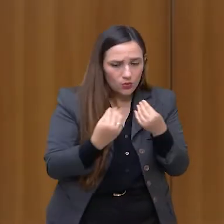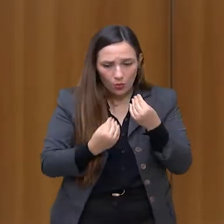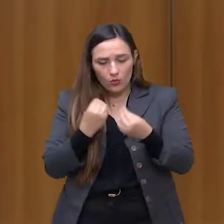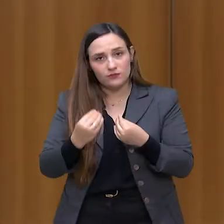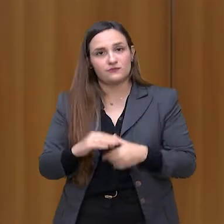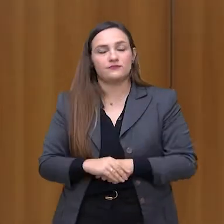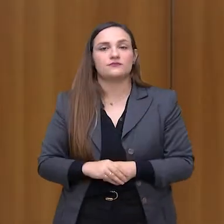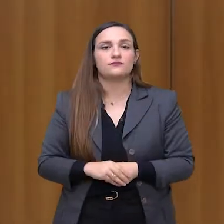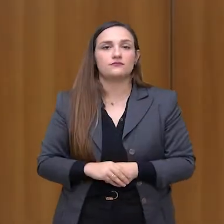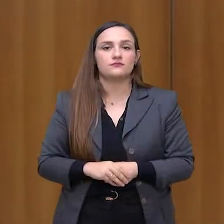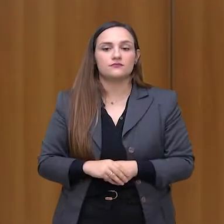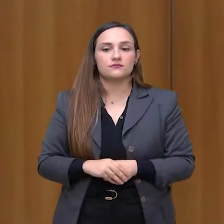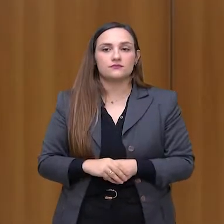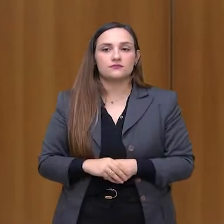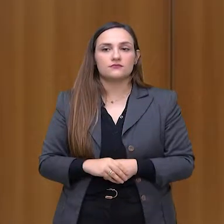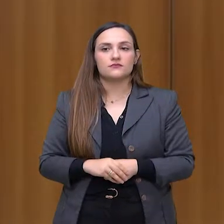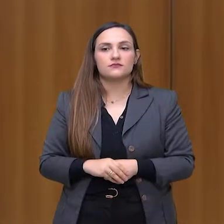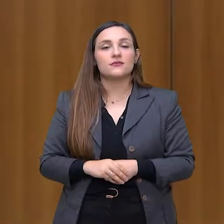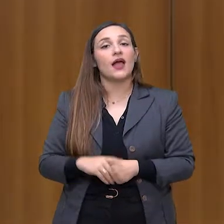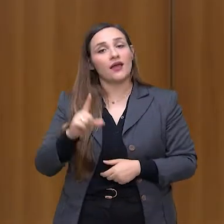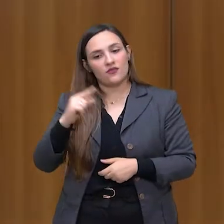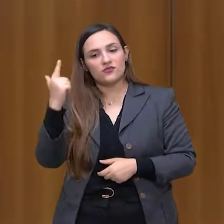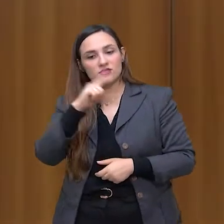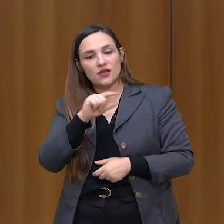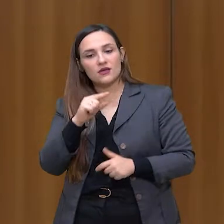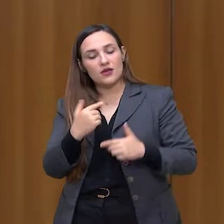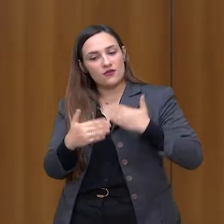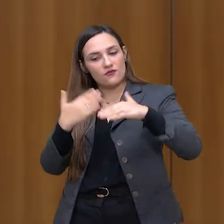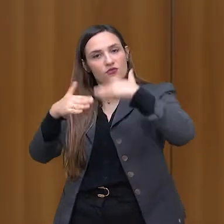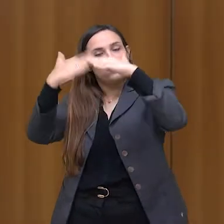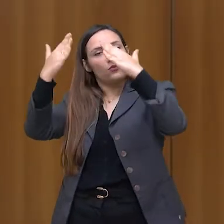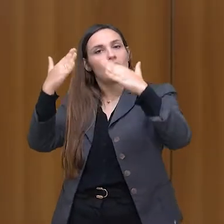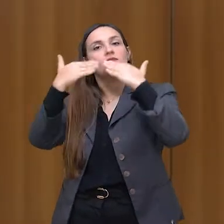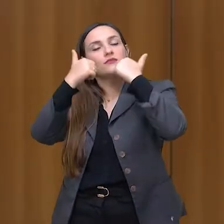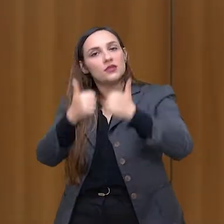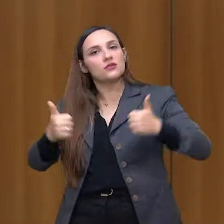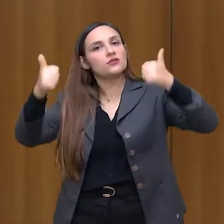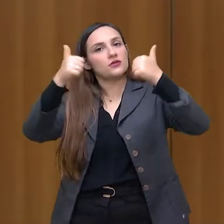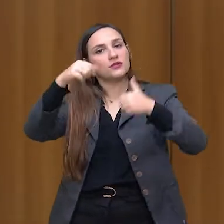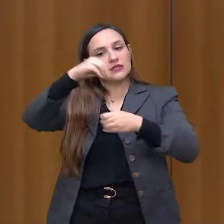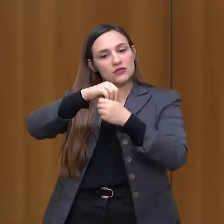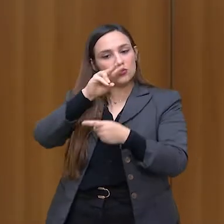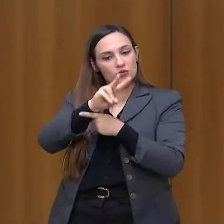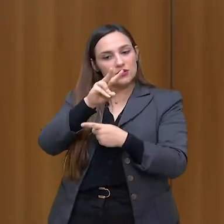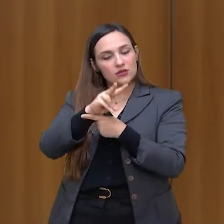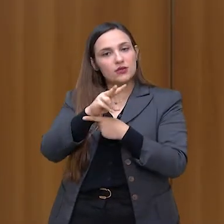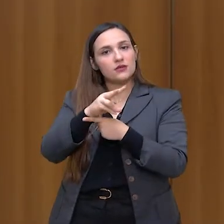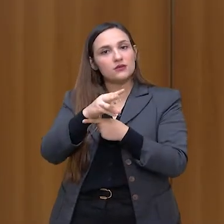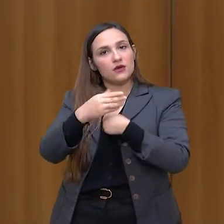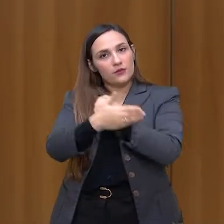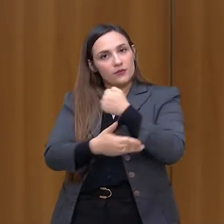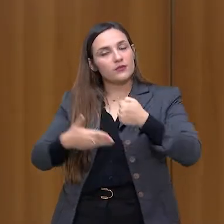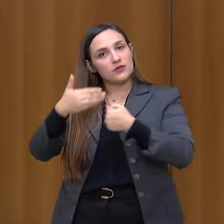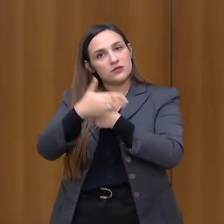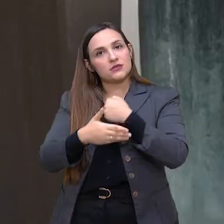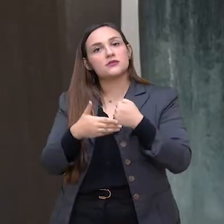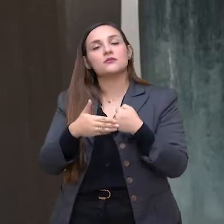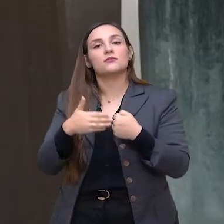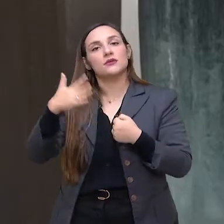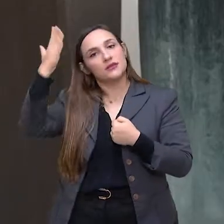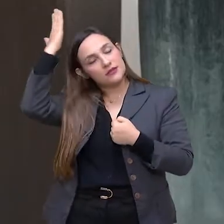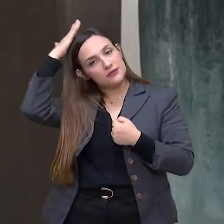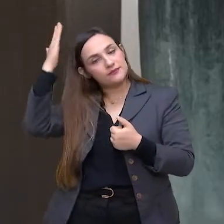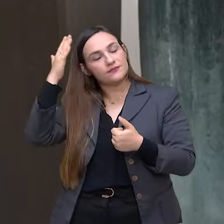essa participação que permite evolução, que permite que a gente progrida na proteção ambiental e, ao mesmo tempo, essas